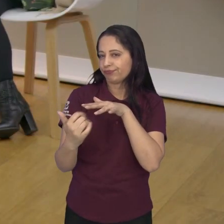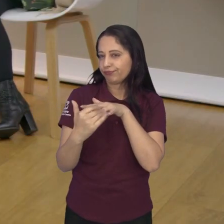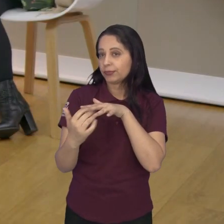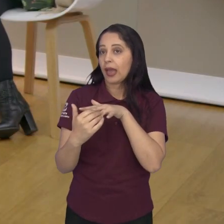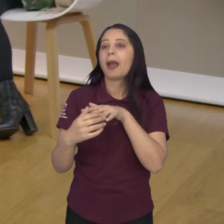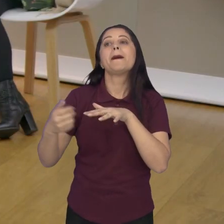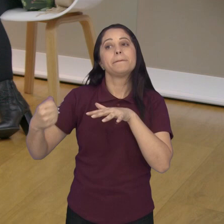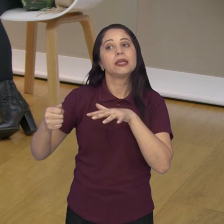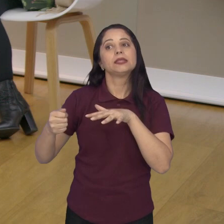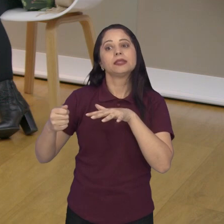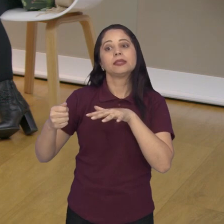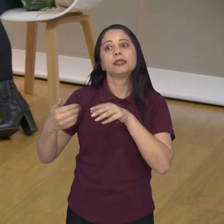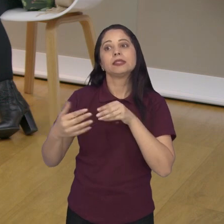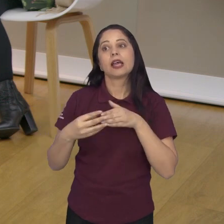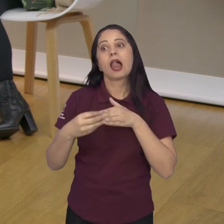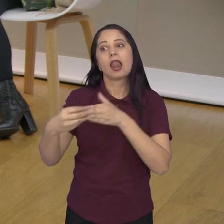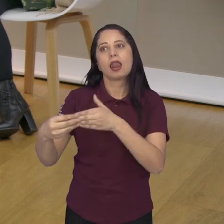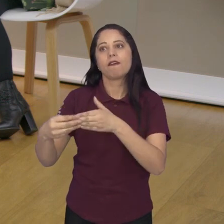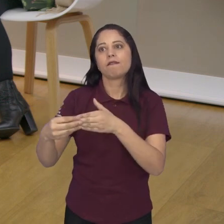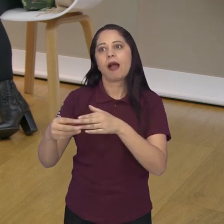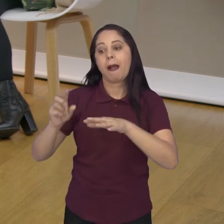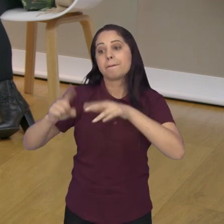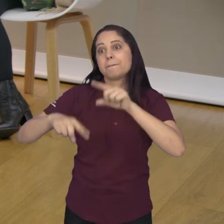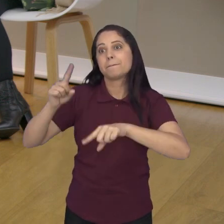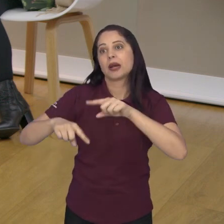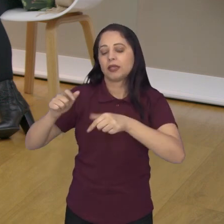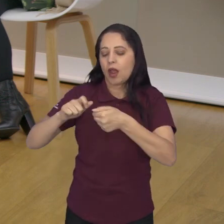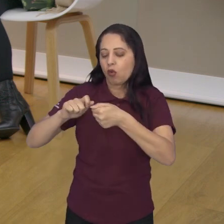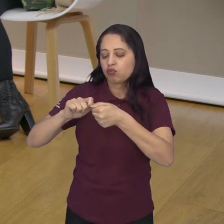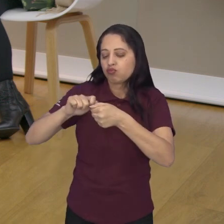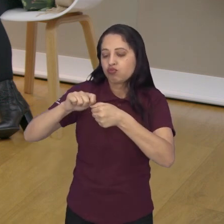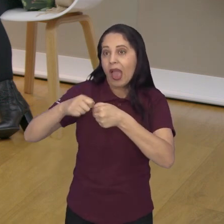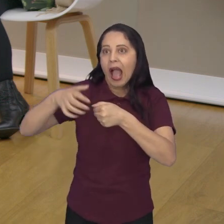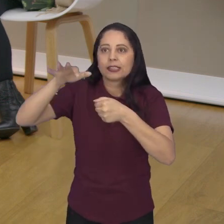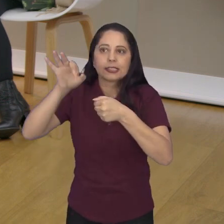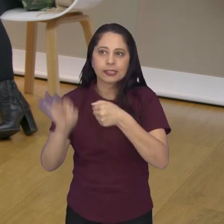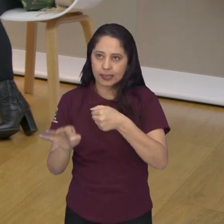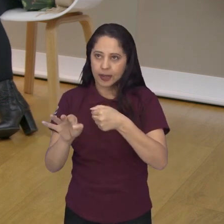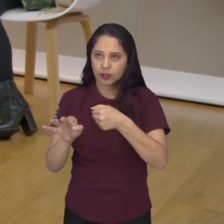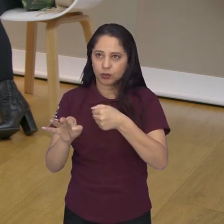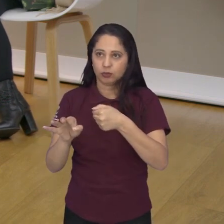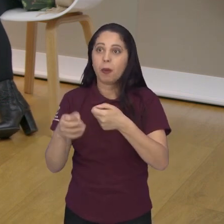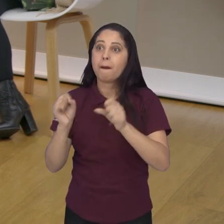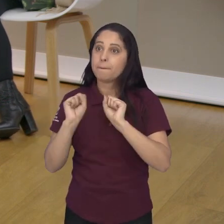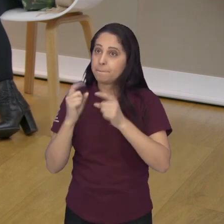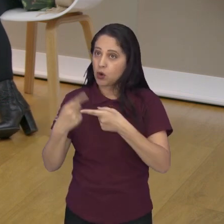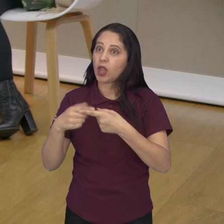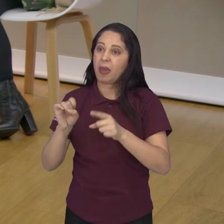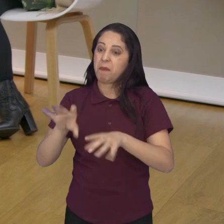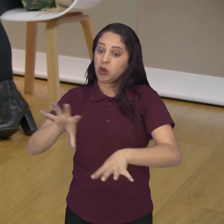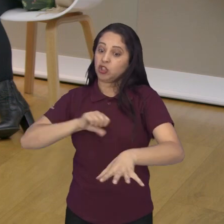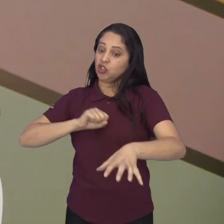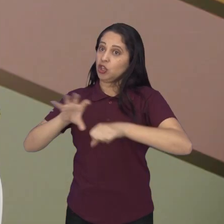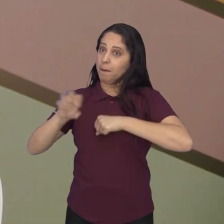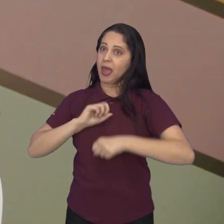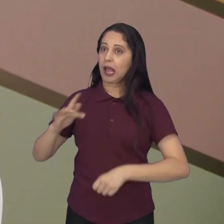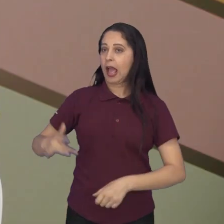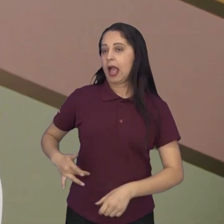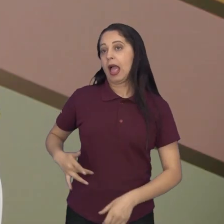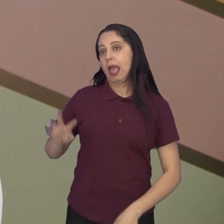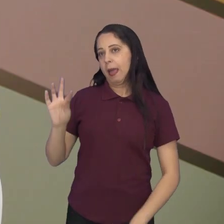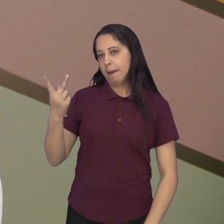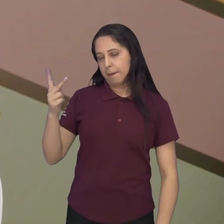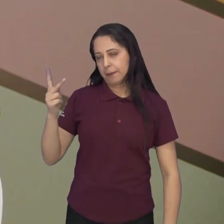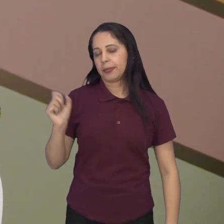os nossos, né, aparelhinhos, não esterilizam direito, né, no salão, e a gente acaba adquirindo uma infecção que aí cronifica